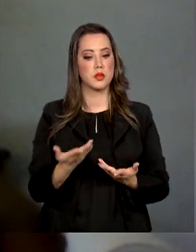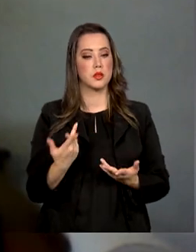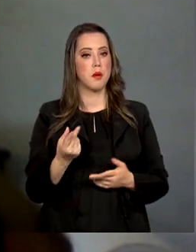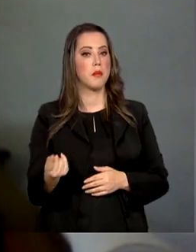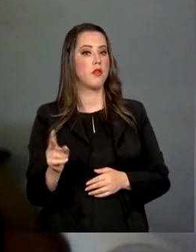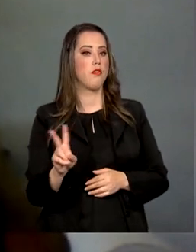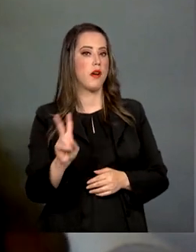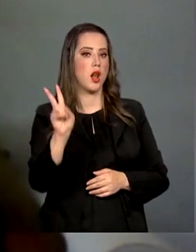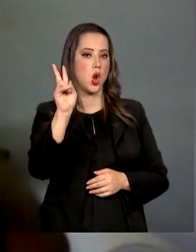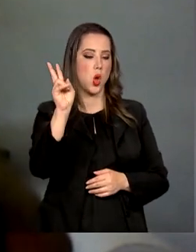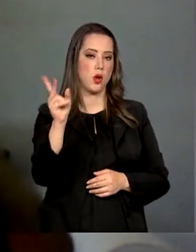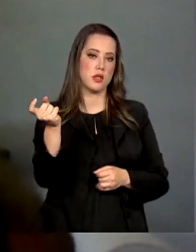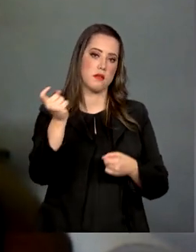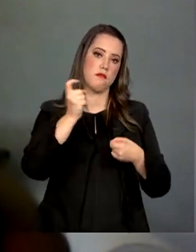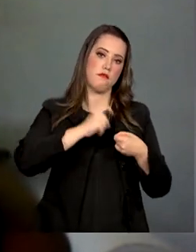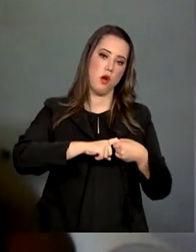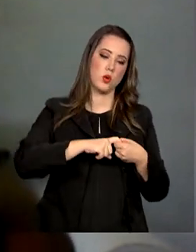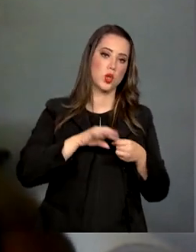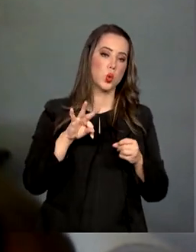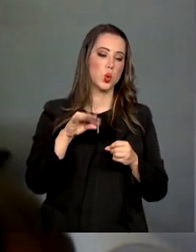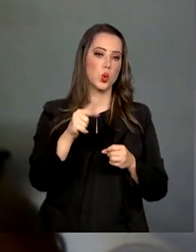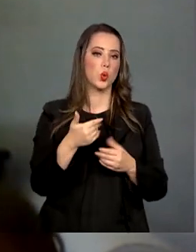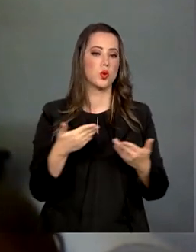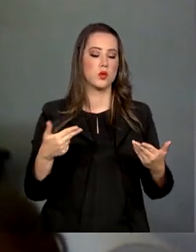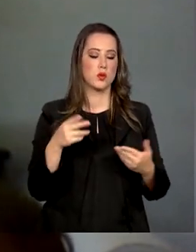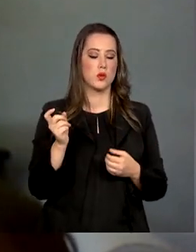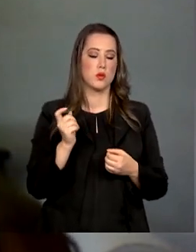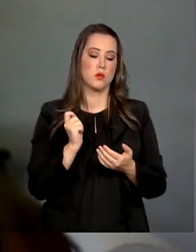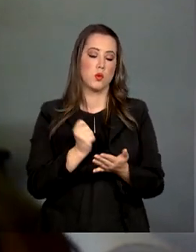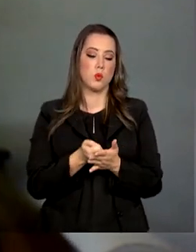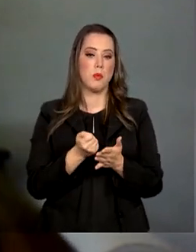dos valores também. Ele tem que ter o reembolso de todos os valores que foram gastos.